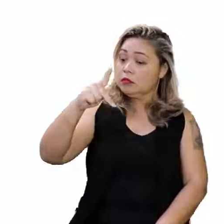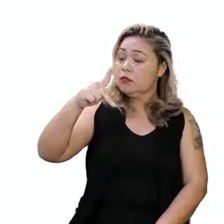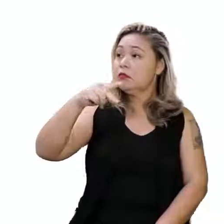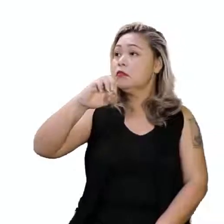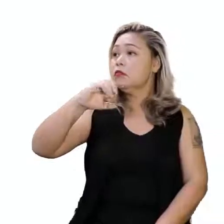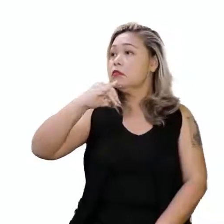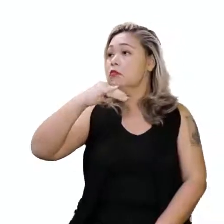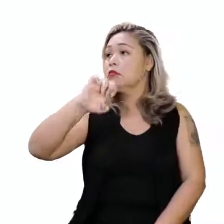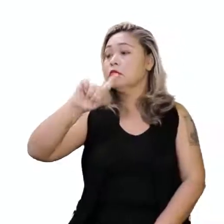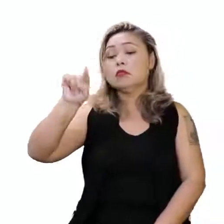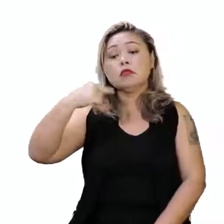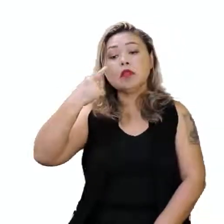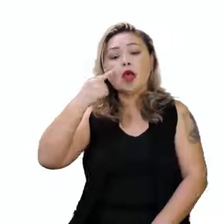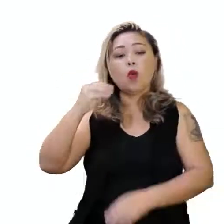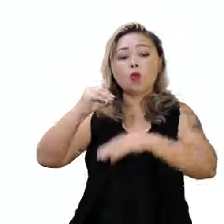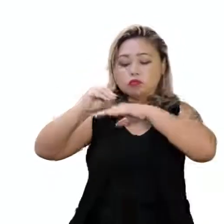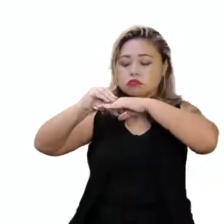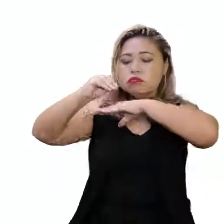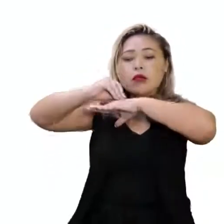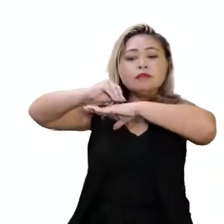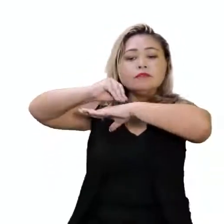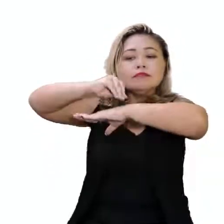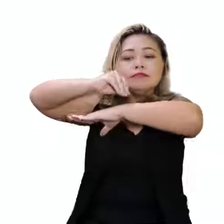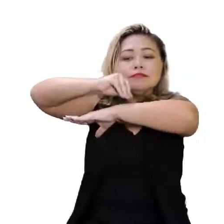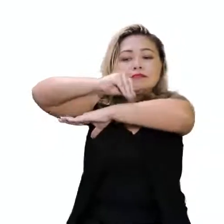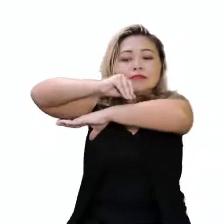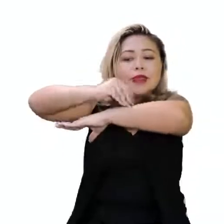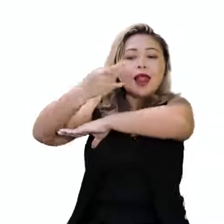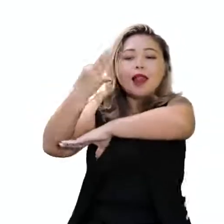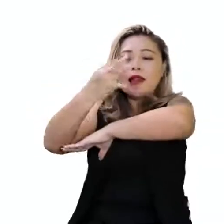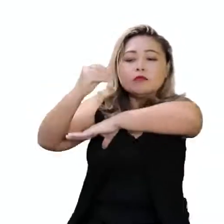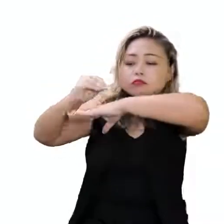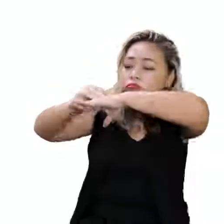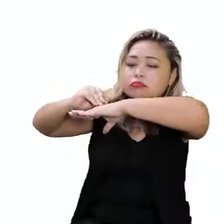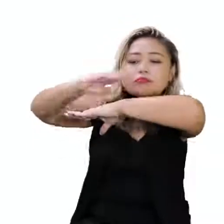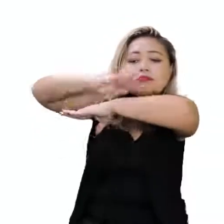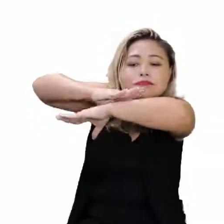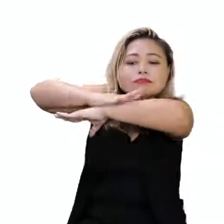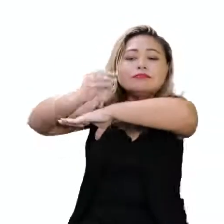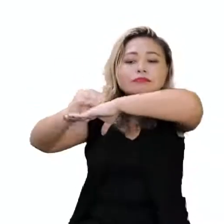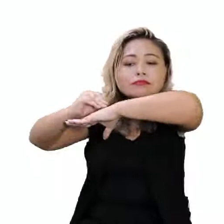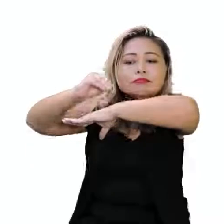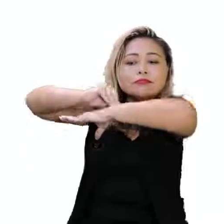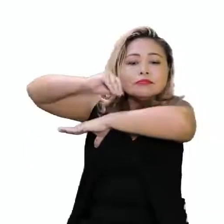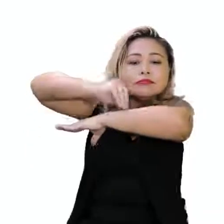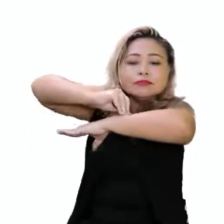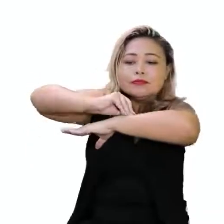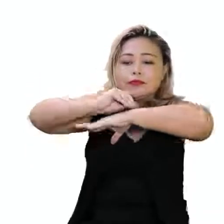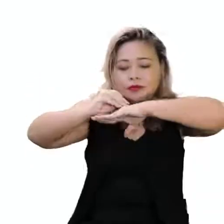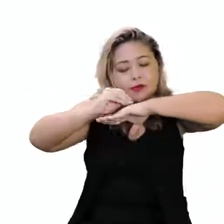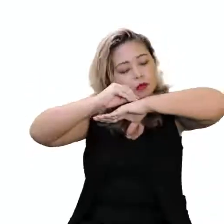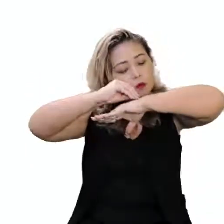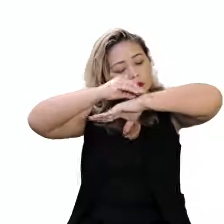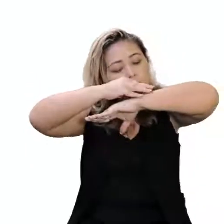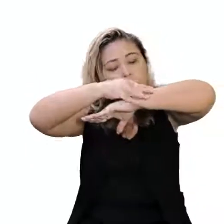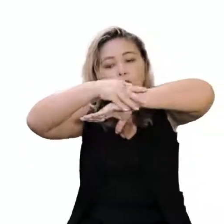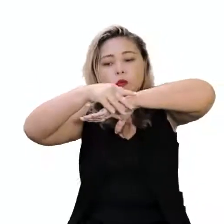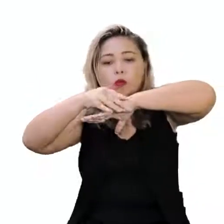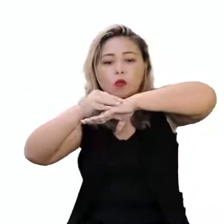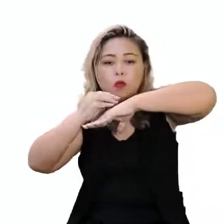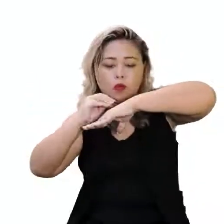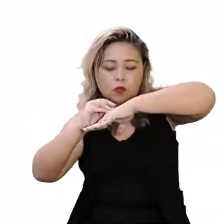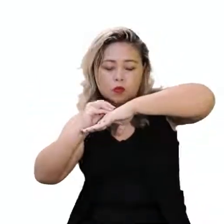uma rãzinha, né? Linda, maravilhosa, tá? Essa rãzinha, ela fica ali, ó, sobre a folhinha. Ela